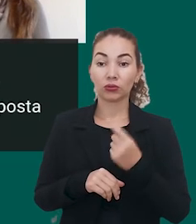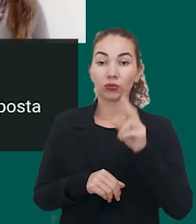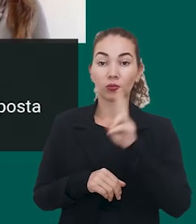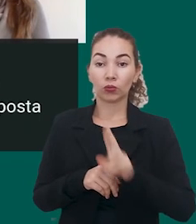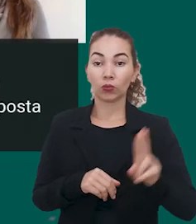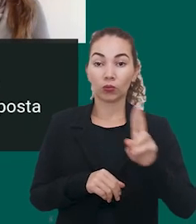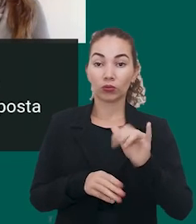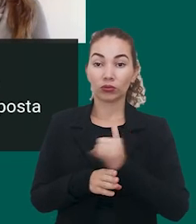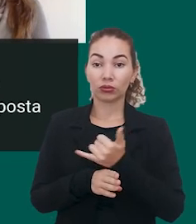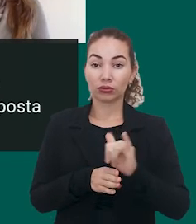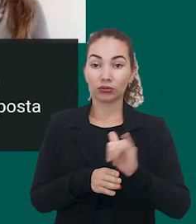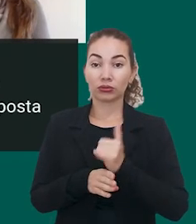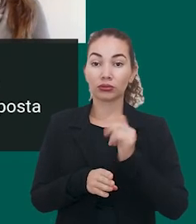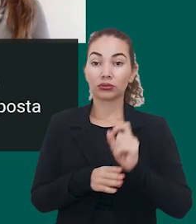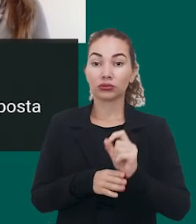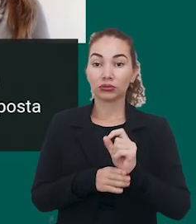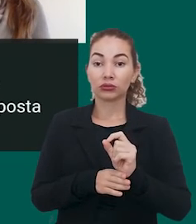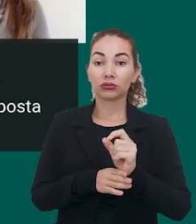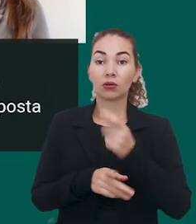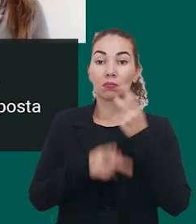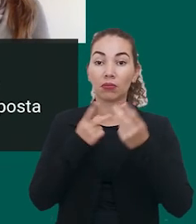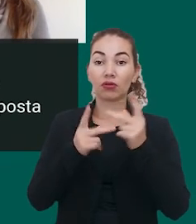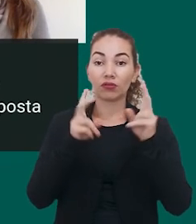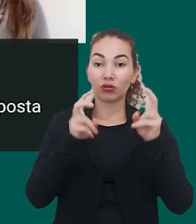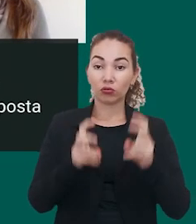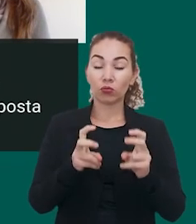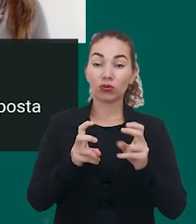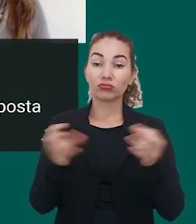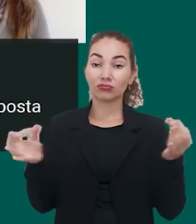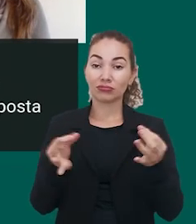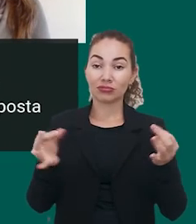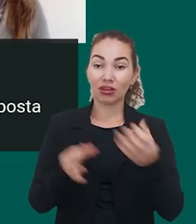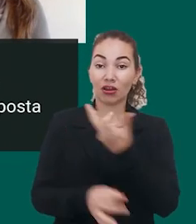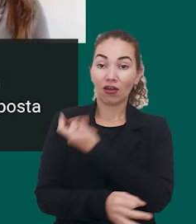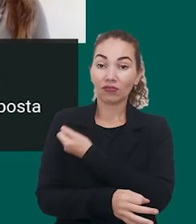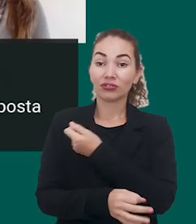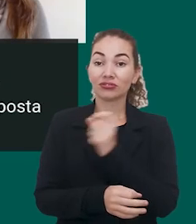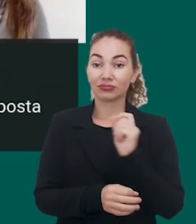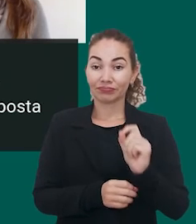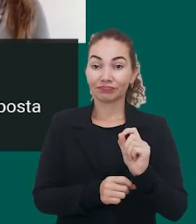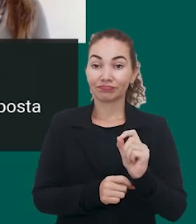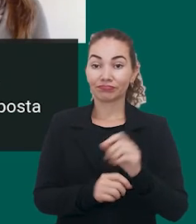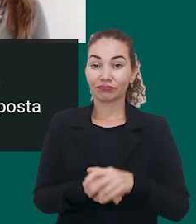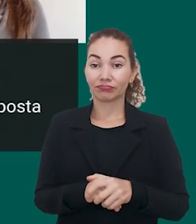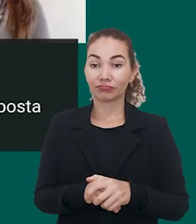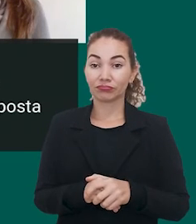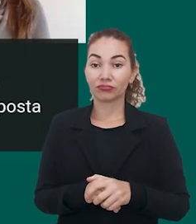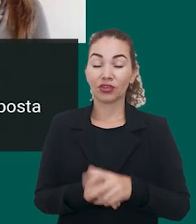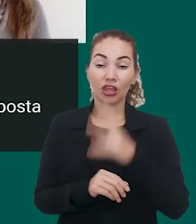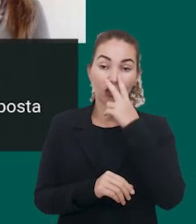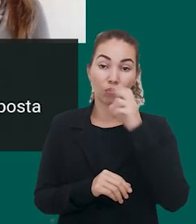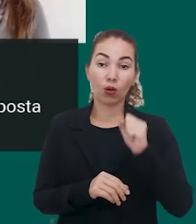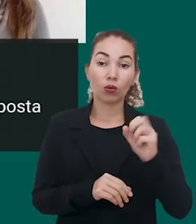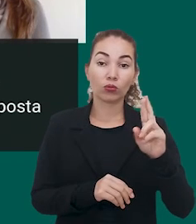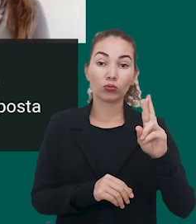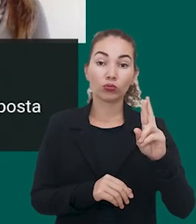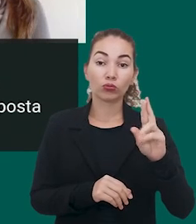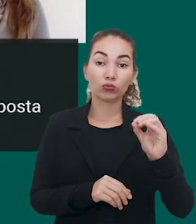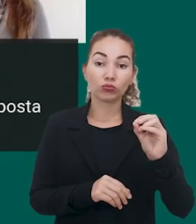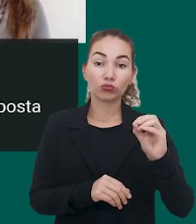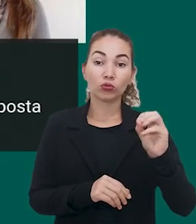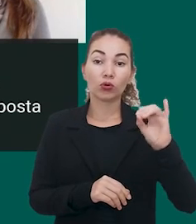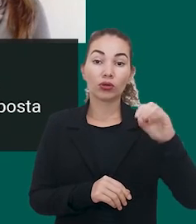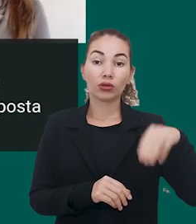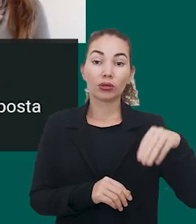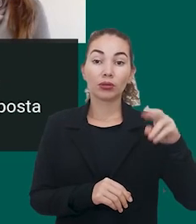observação epidemiológica para falar sobre eficácia de vacinas. Né? O levantamento soroepidemiológico não é suficiente para falar sobre a